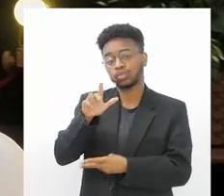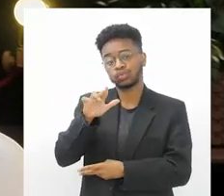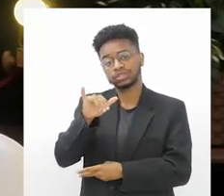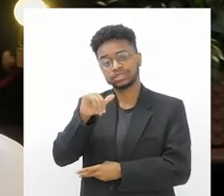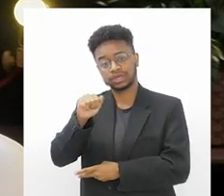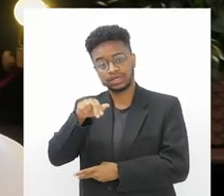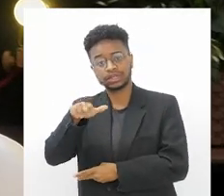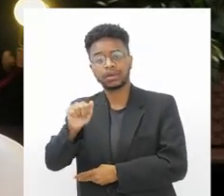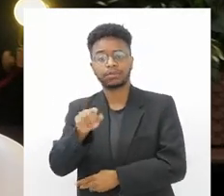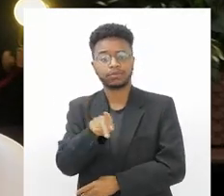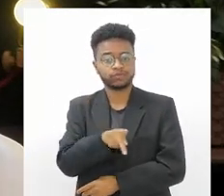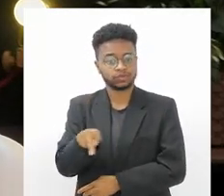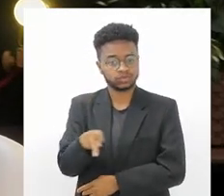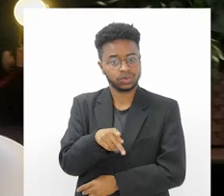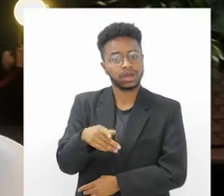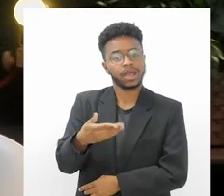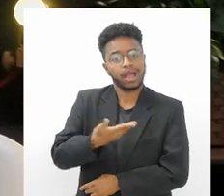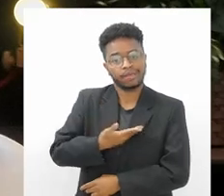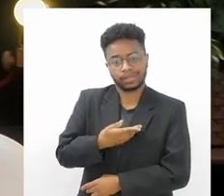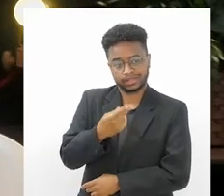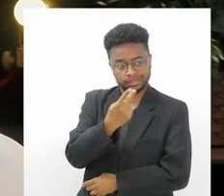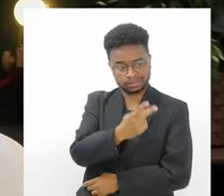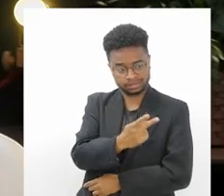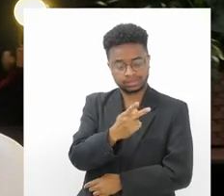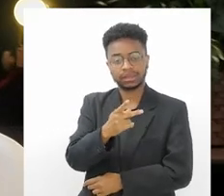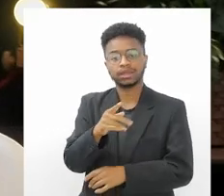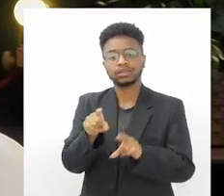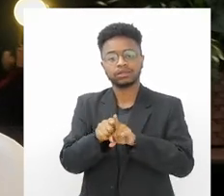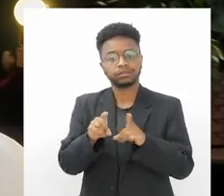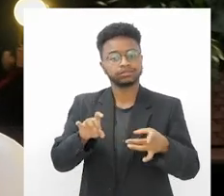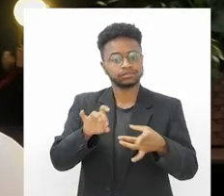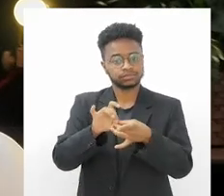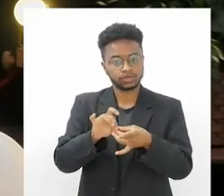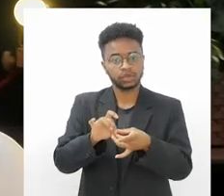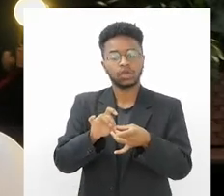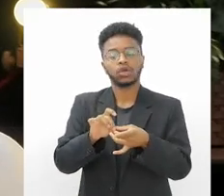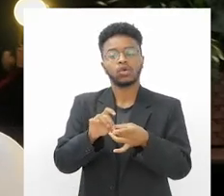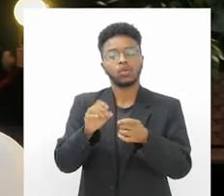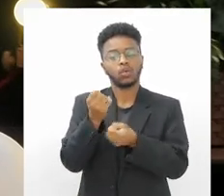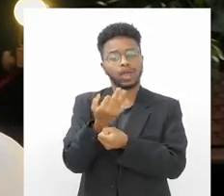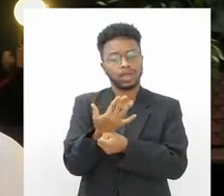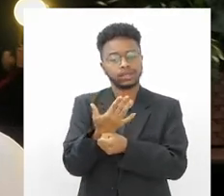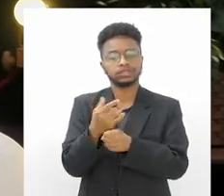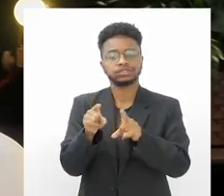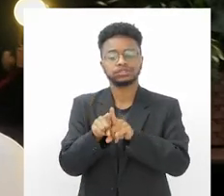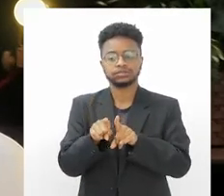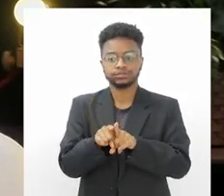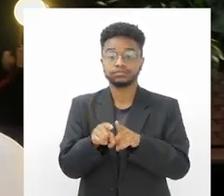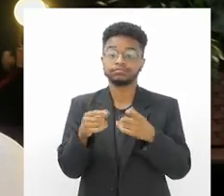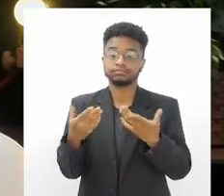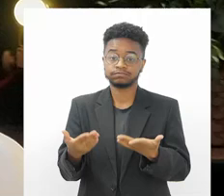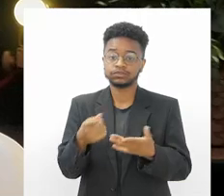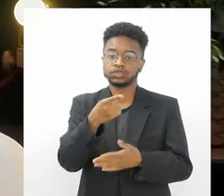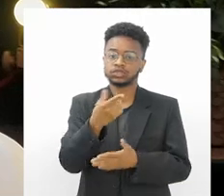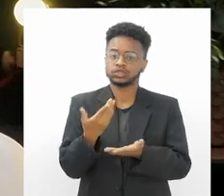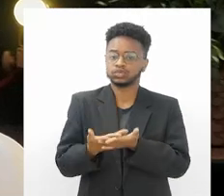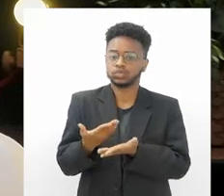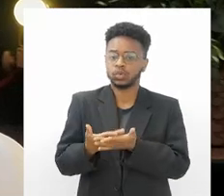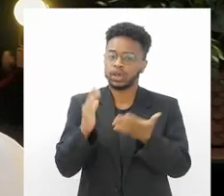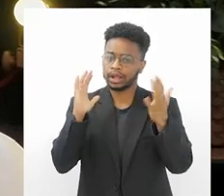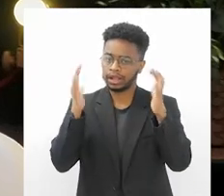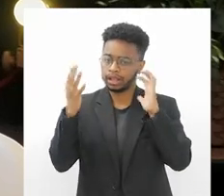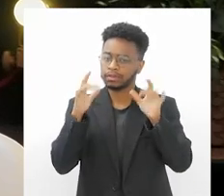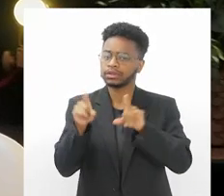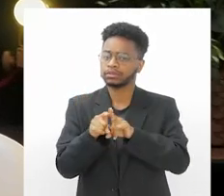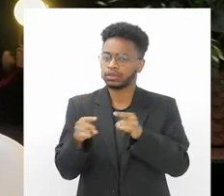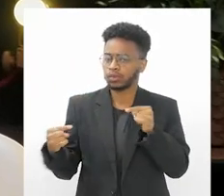professora, colega aqui do Alessandro, da Universidade Estadual do Rio de Janeiro, da UERJ. E a meteorologia tem